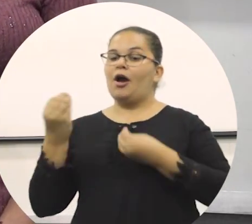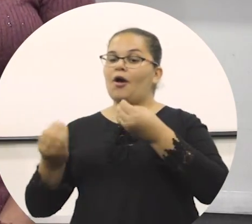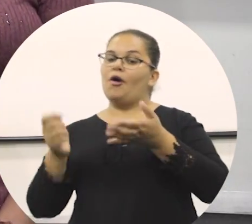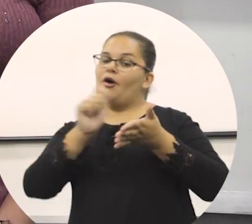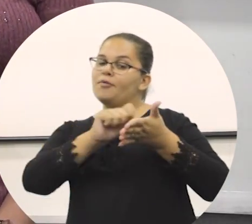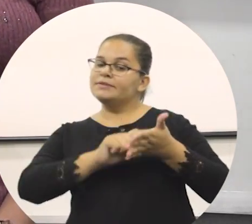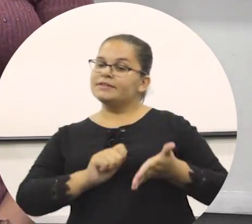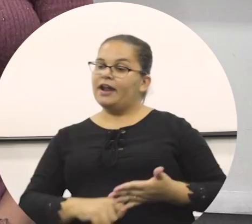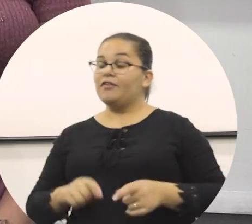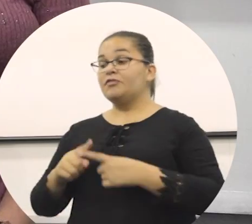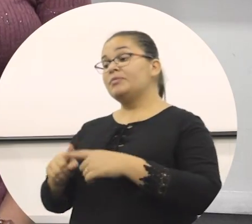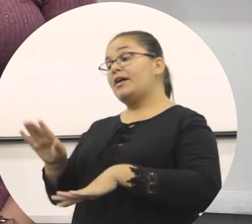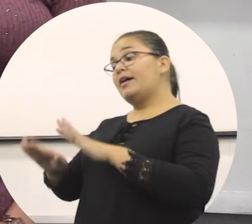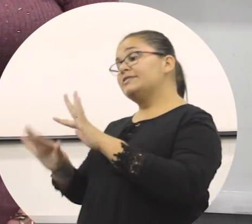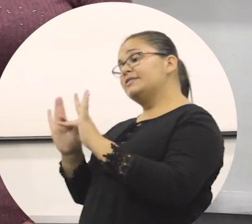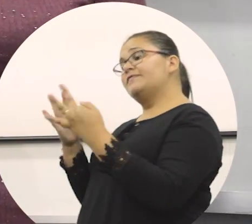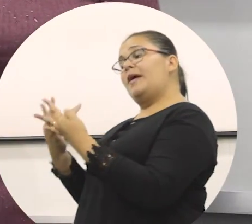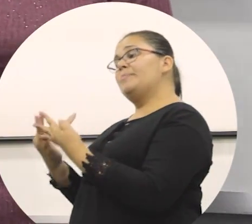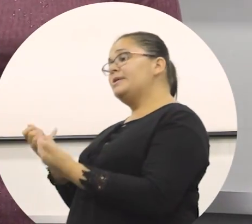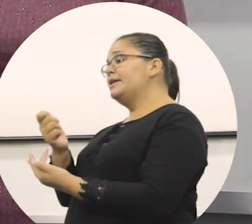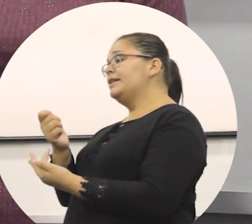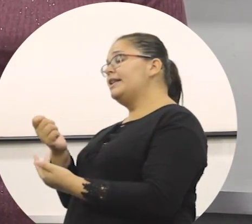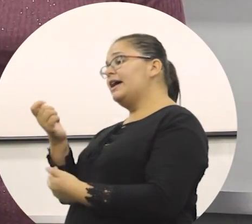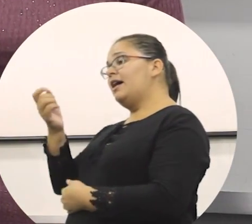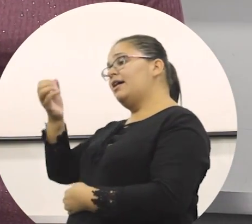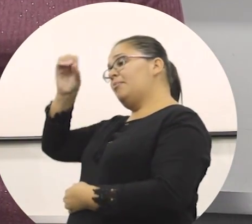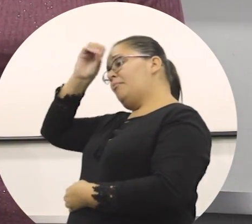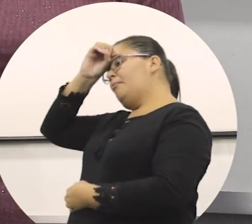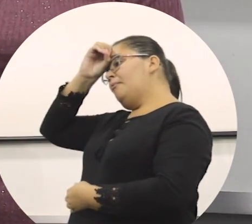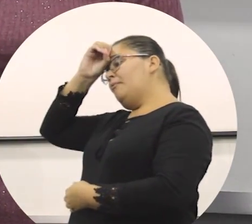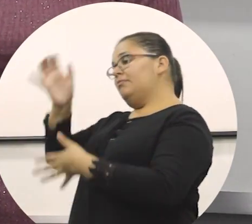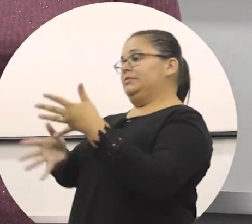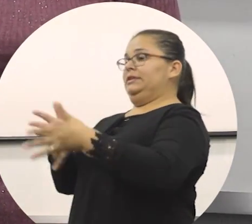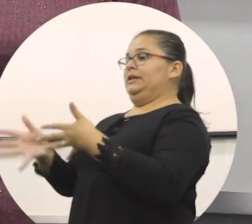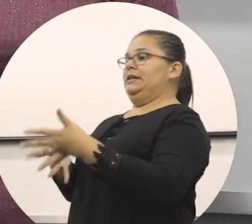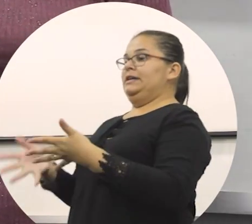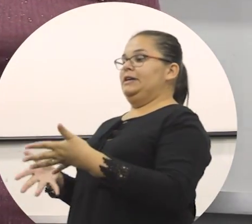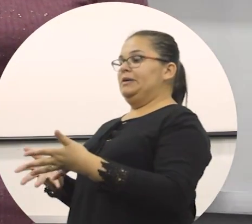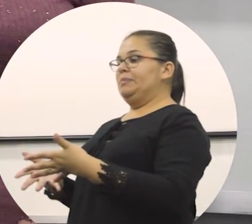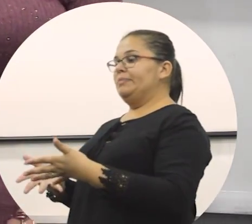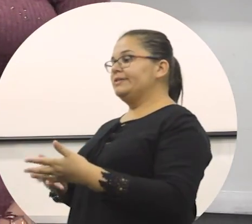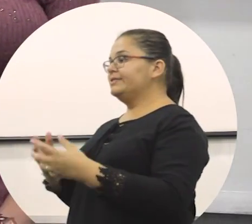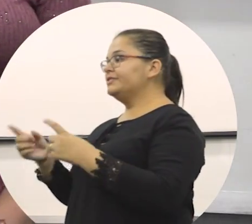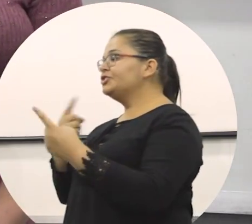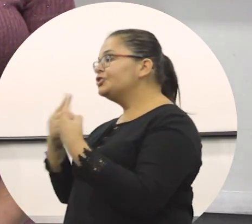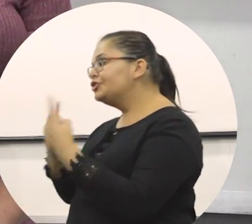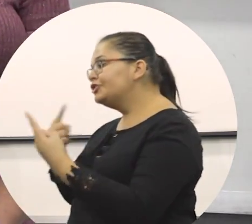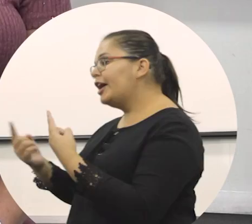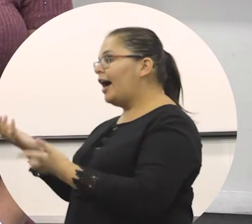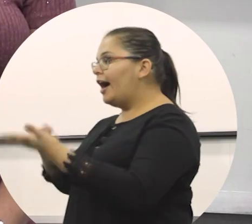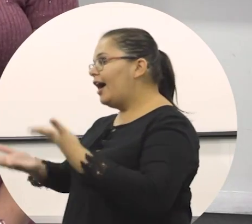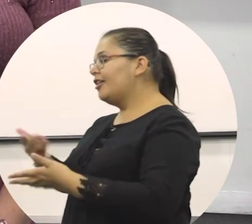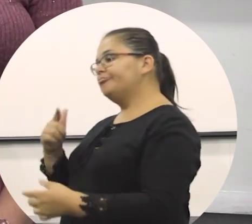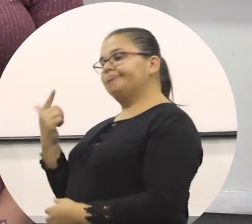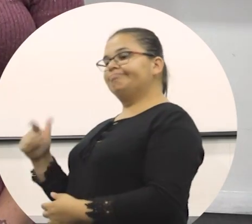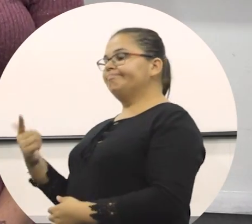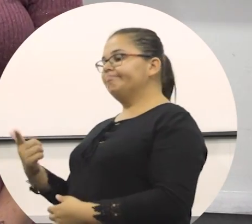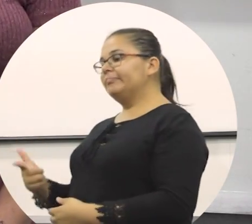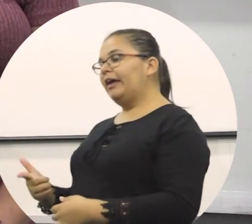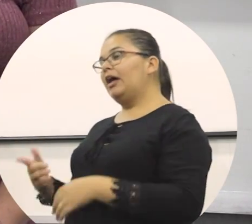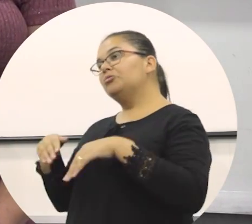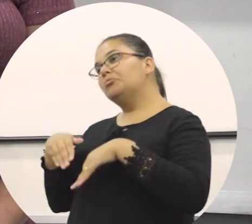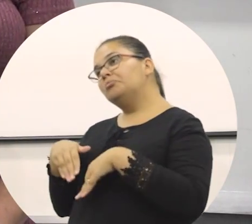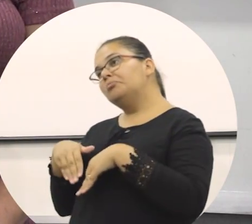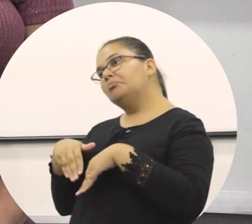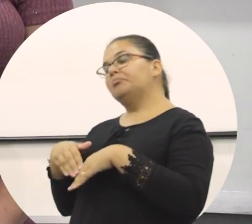tem a língua de sinais, não traz essa prática, não é, em casa, e muitas vezes isso fica posto